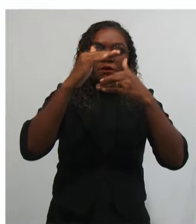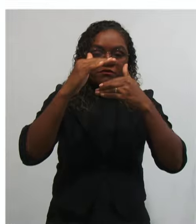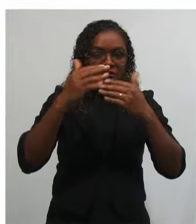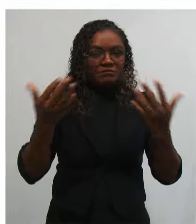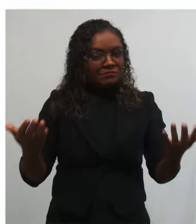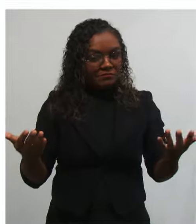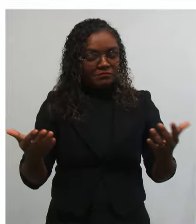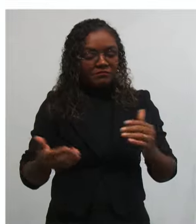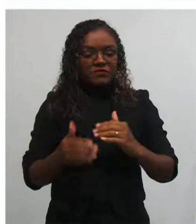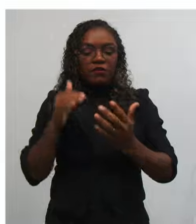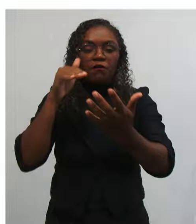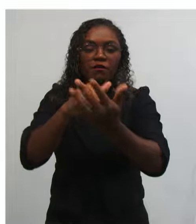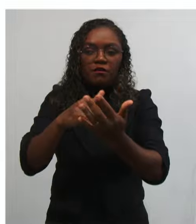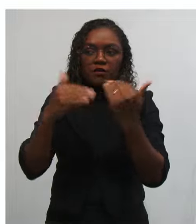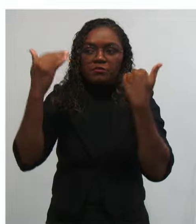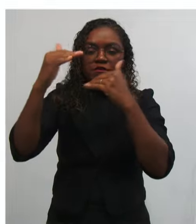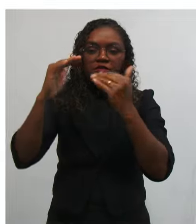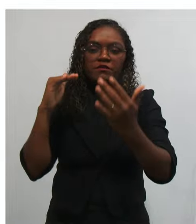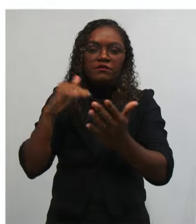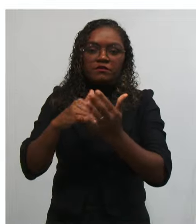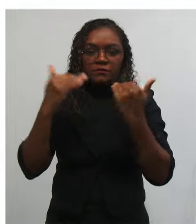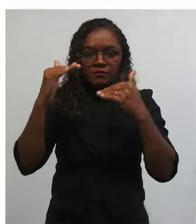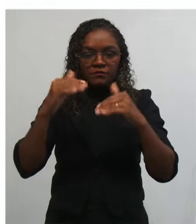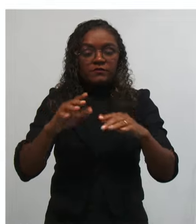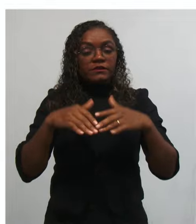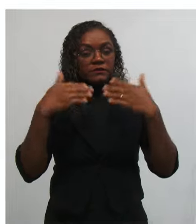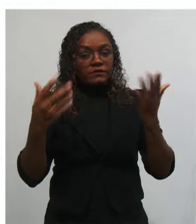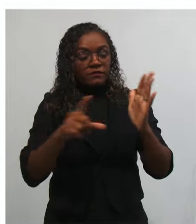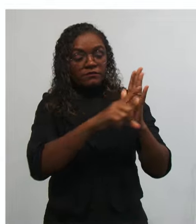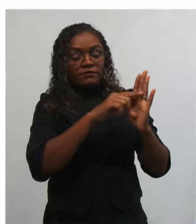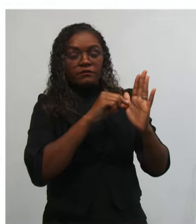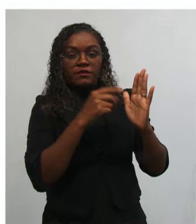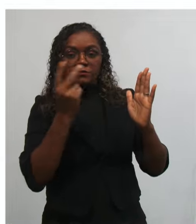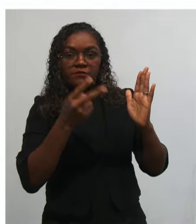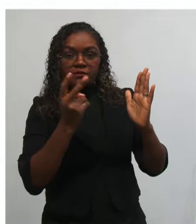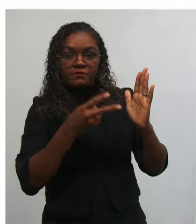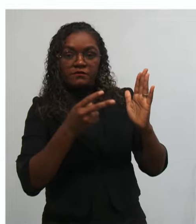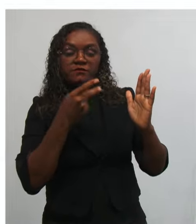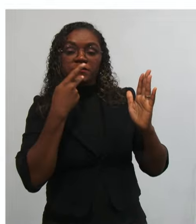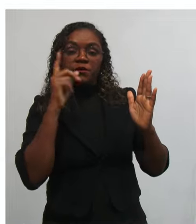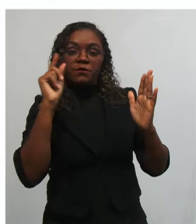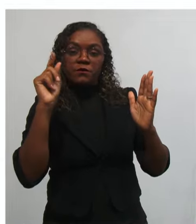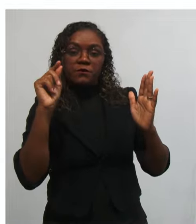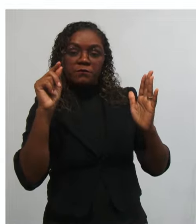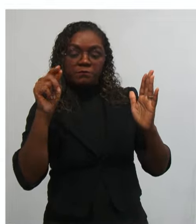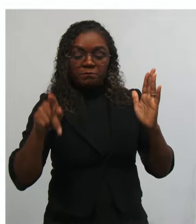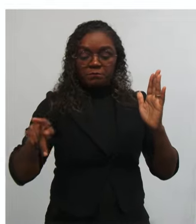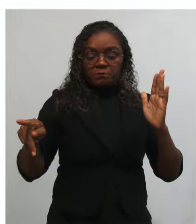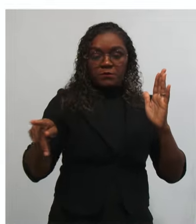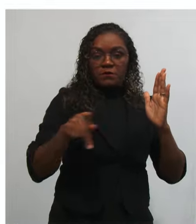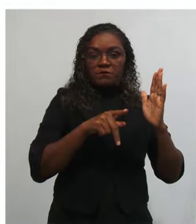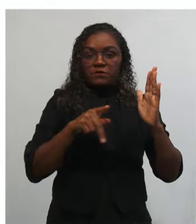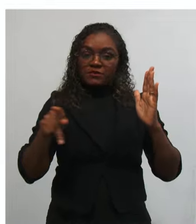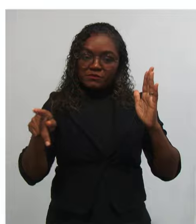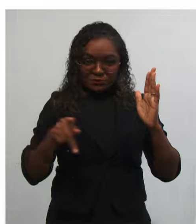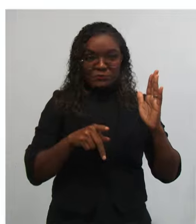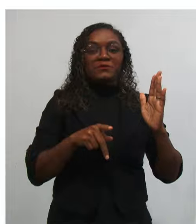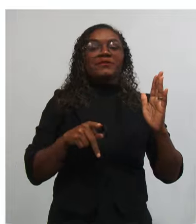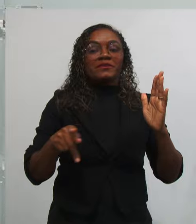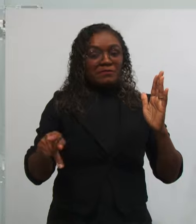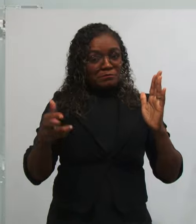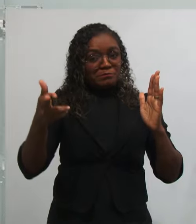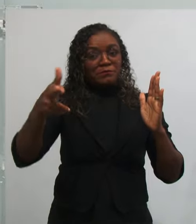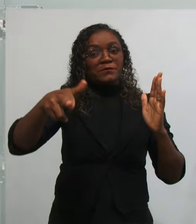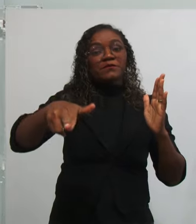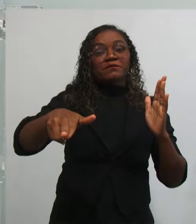finais Então se a gente for considerar o artigo 24 da LDB muitos professores estariam reprovados né